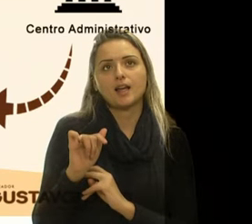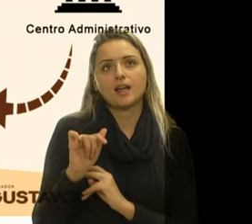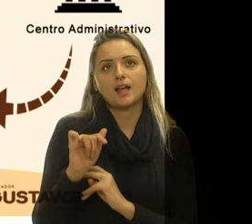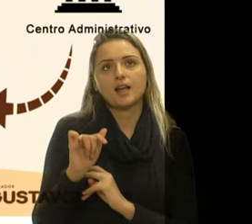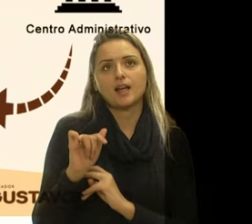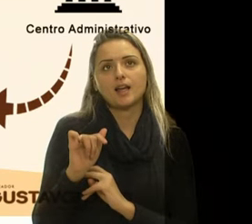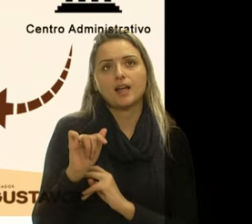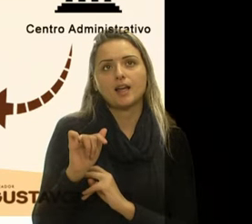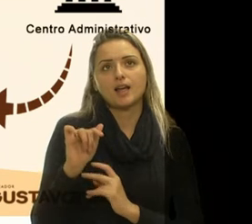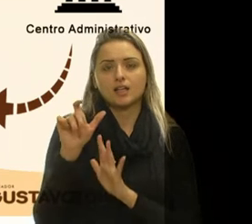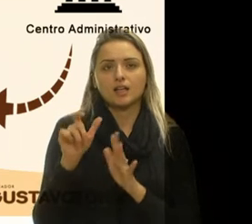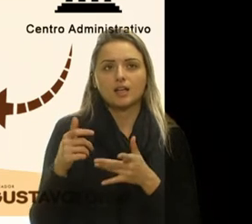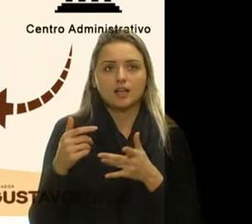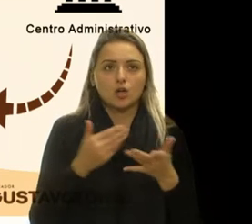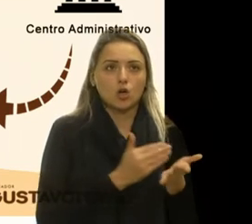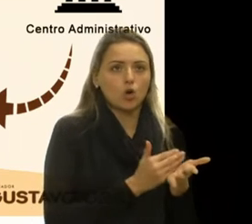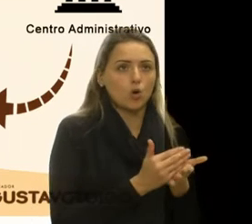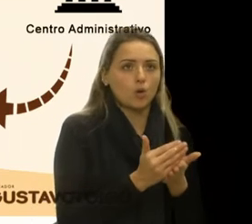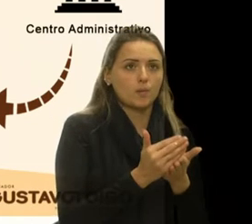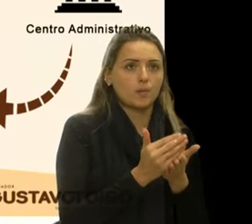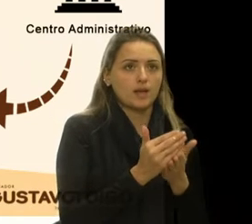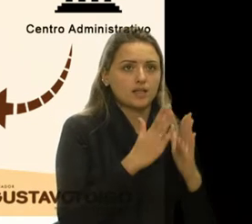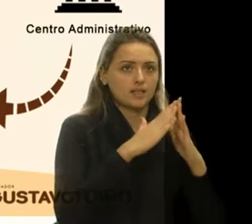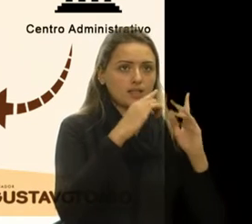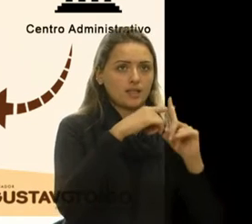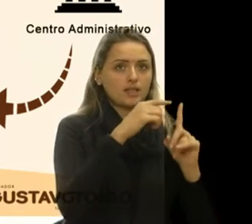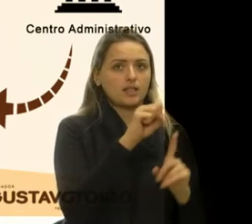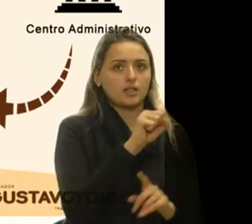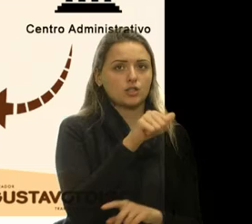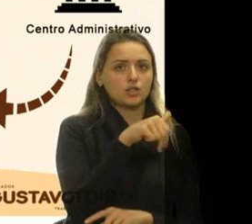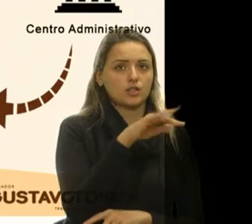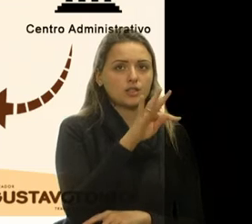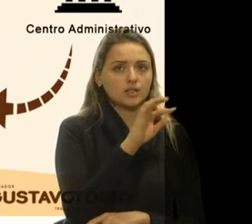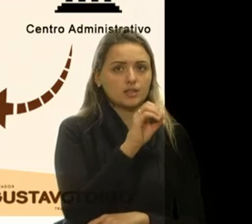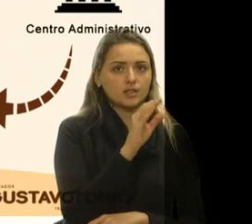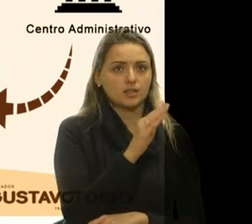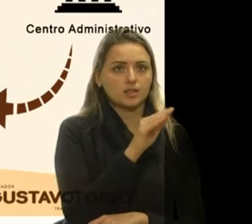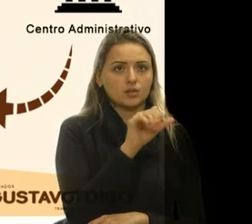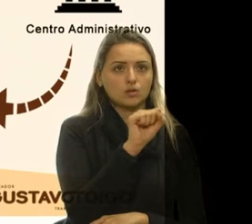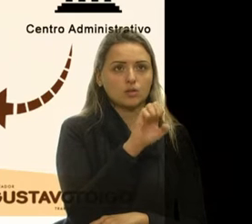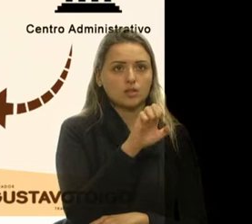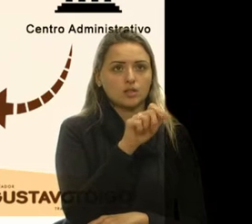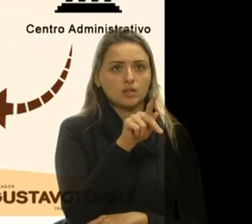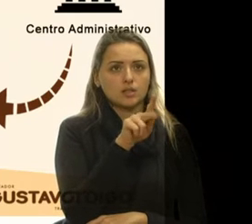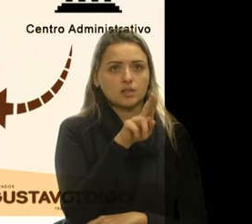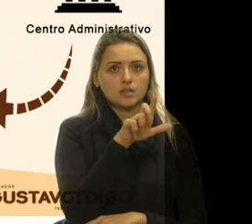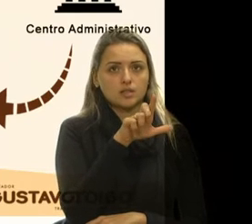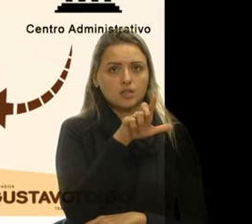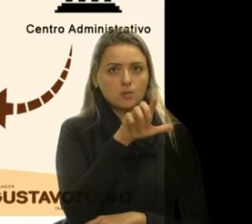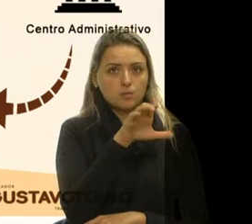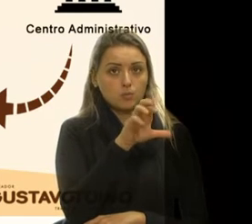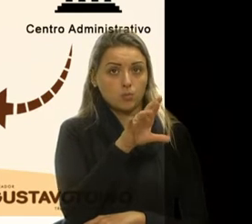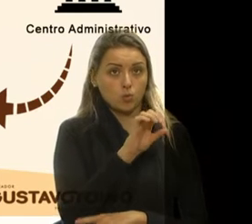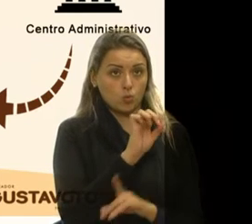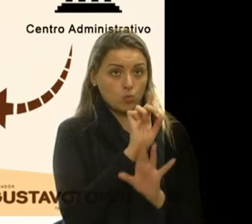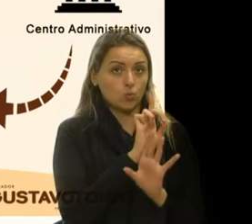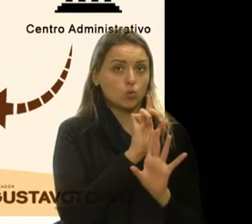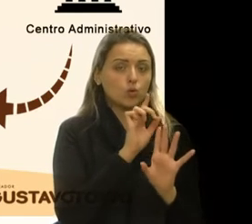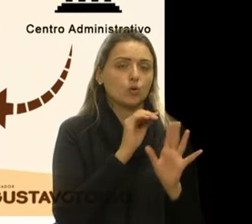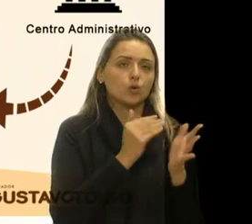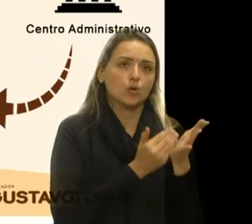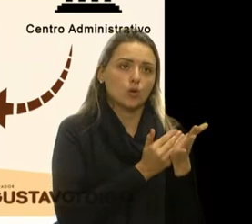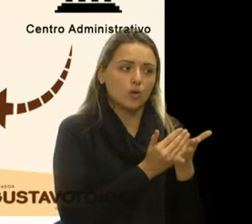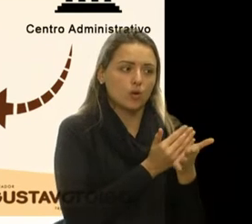inicia no Santo Sepulcro, onde está uma de suas obras importantes, né, do